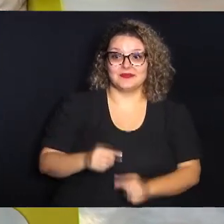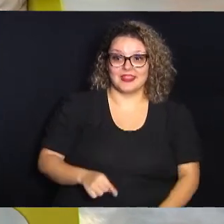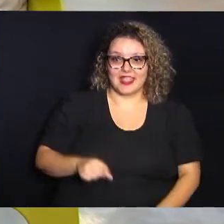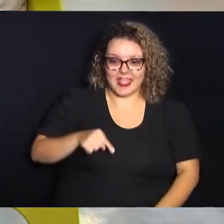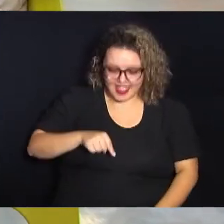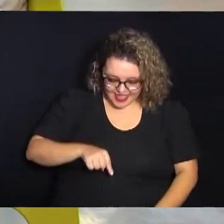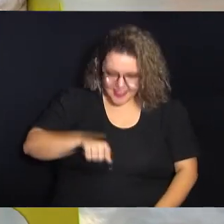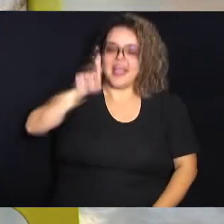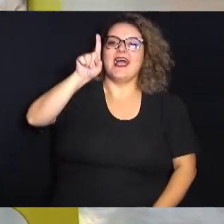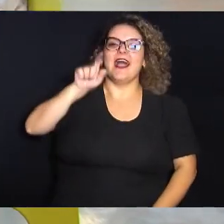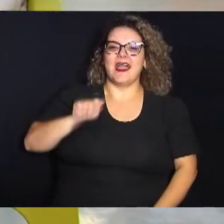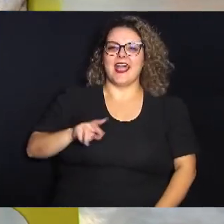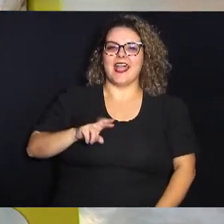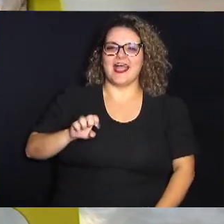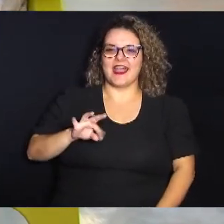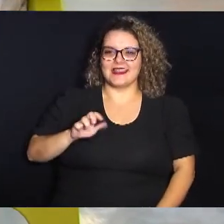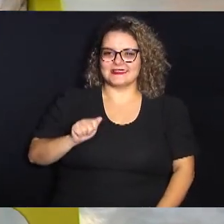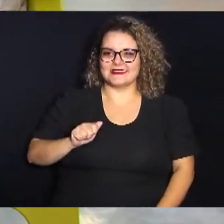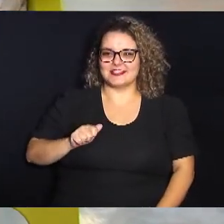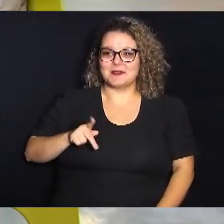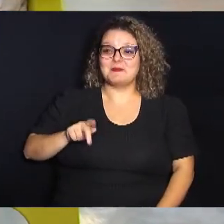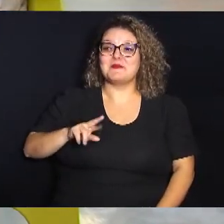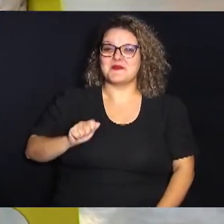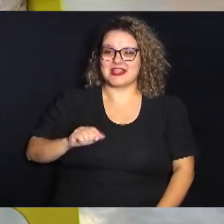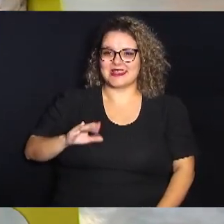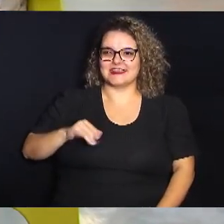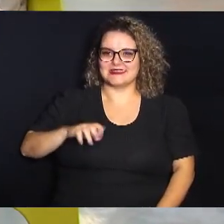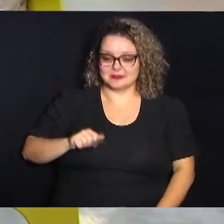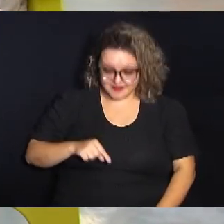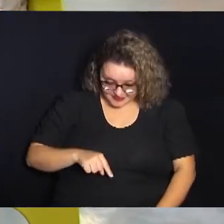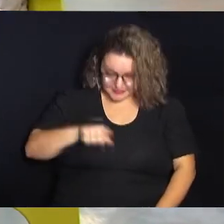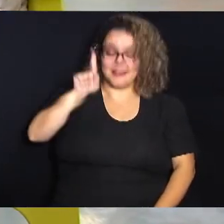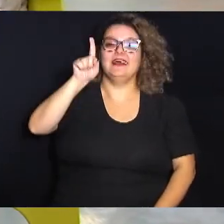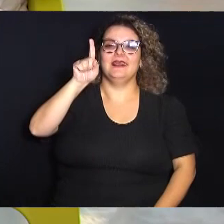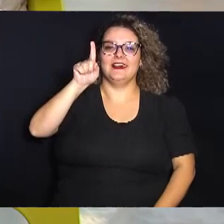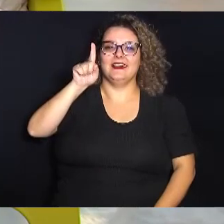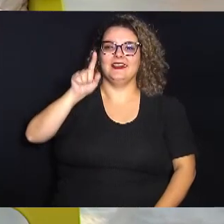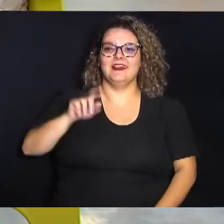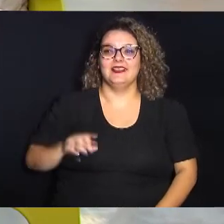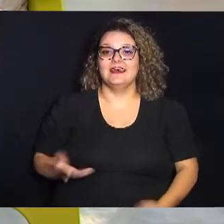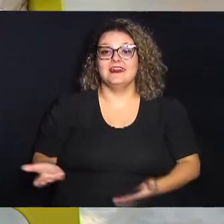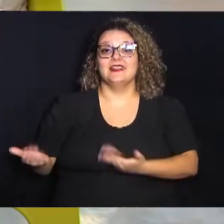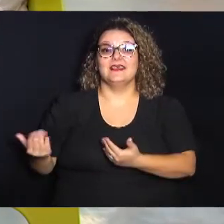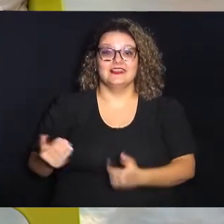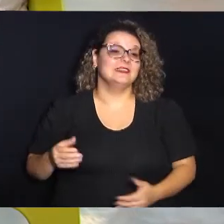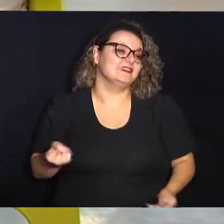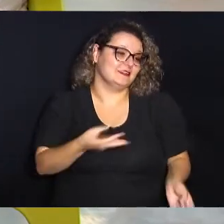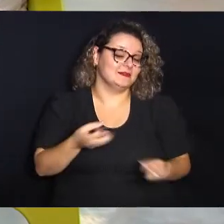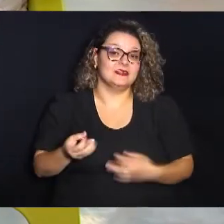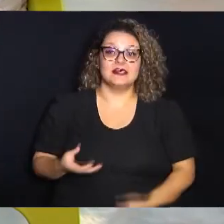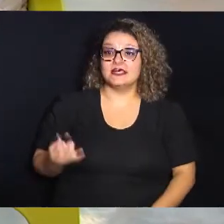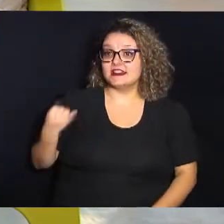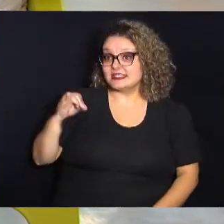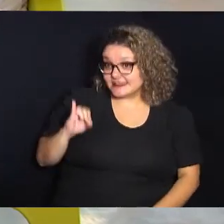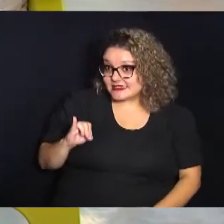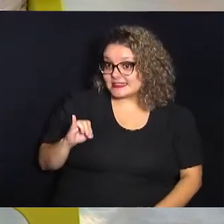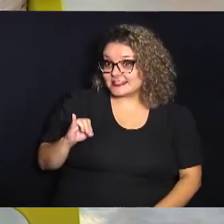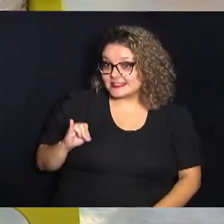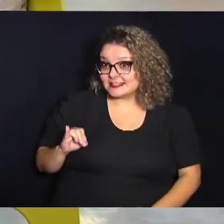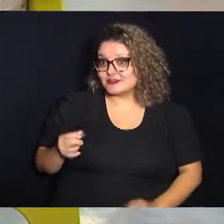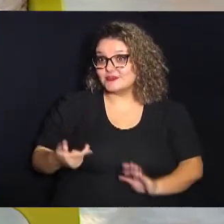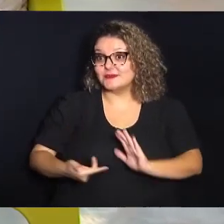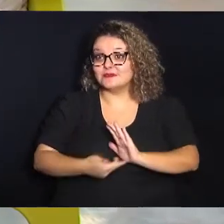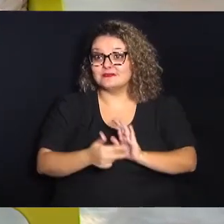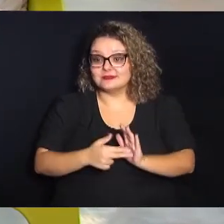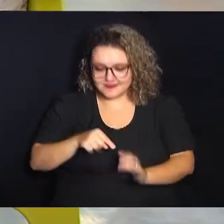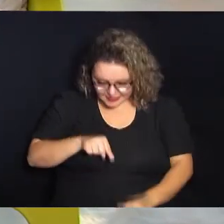para cima, né? Foi de arrasta para cima, né? Que a juventude adora usar hoje em dia. E aí, tá na moda. Se a gente fosse para um sentido